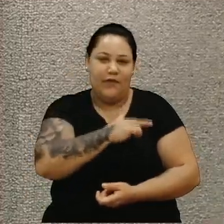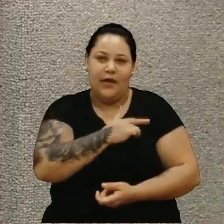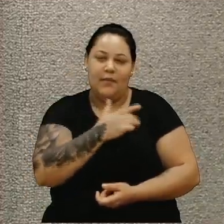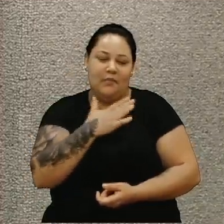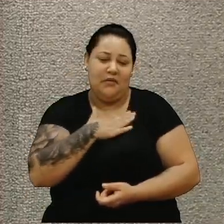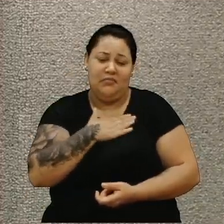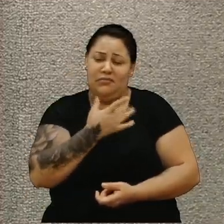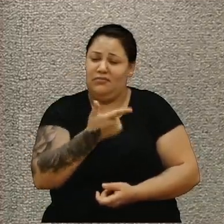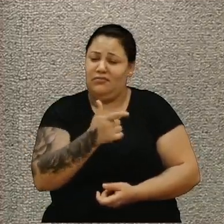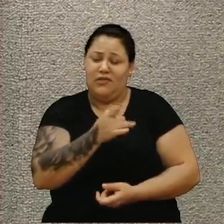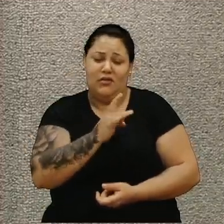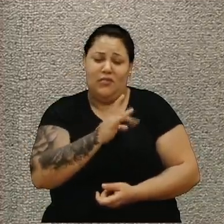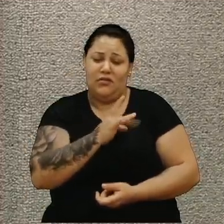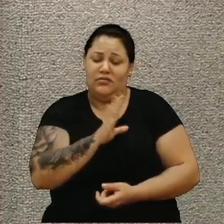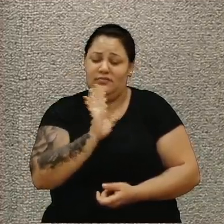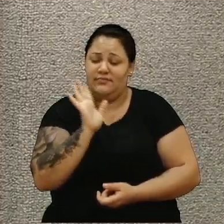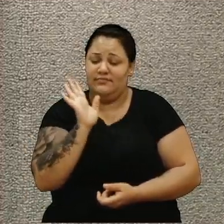amedrontou.